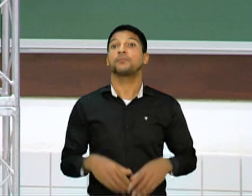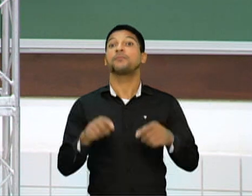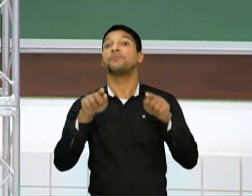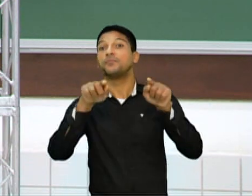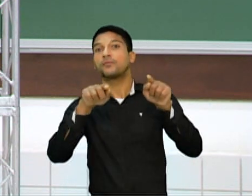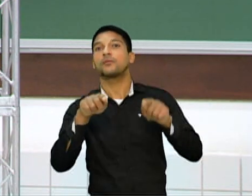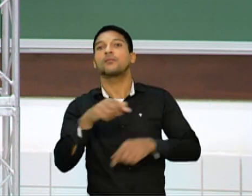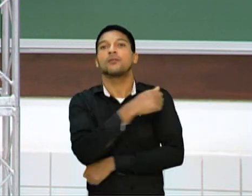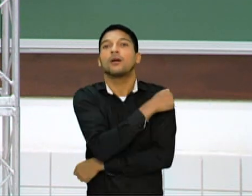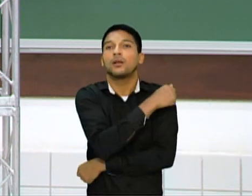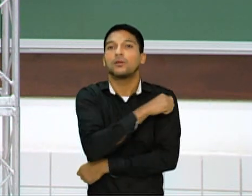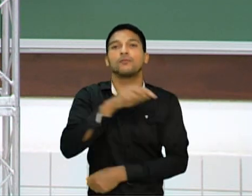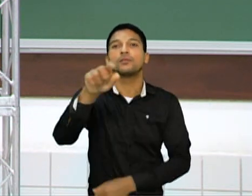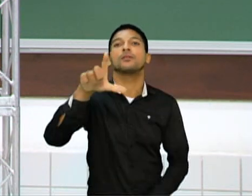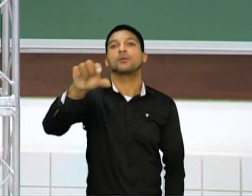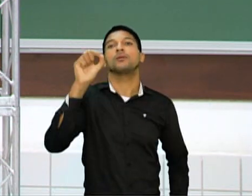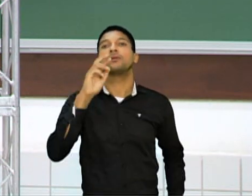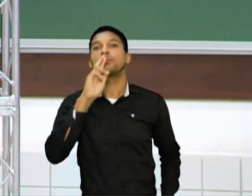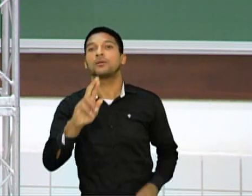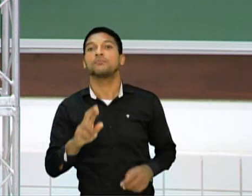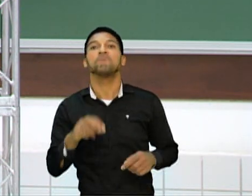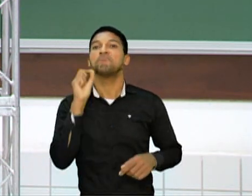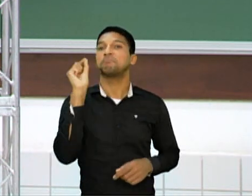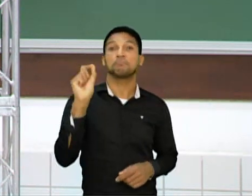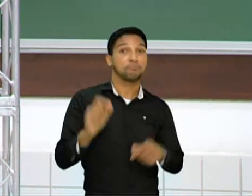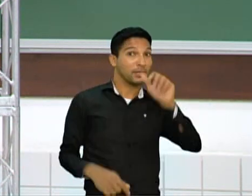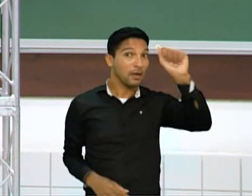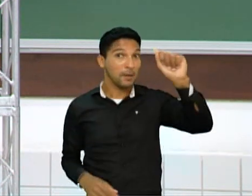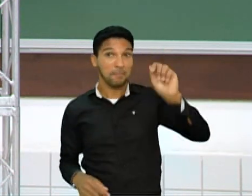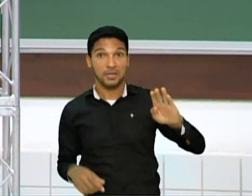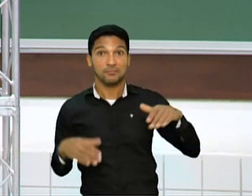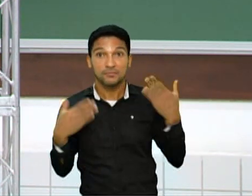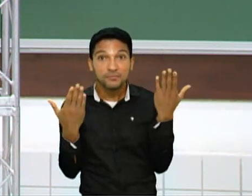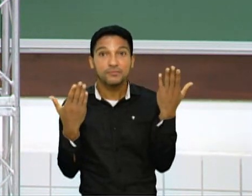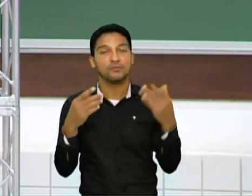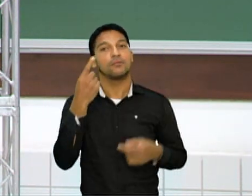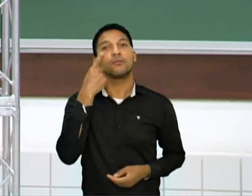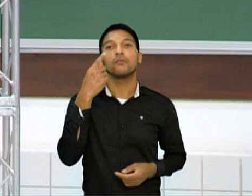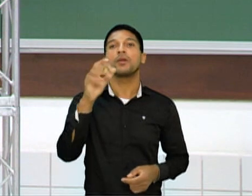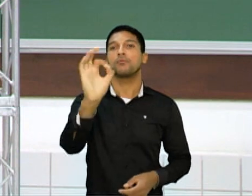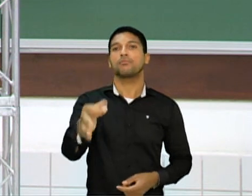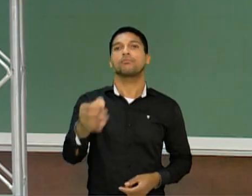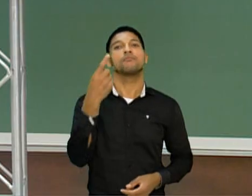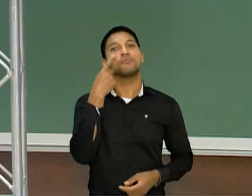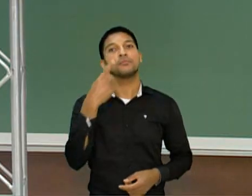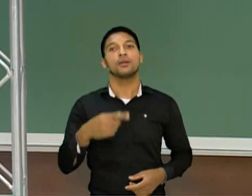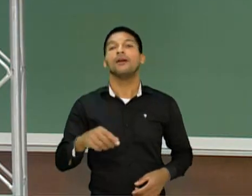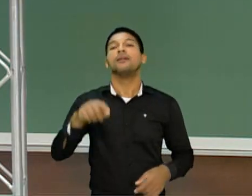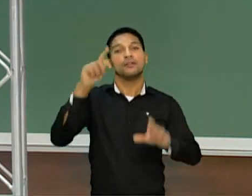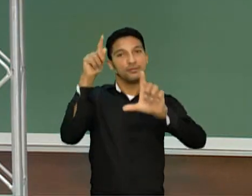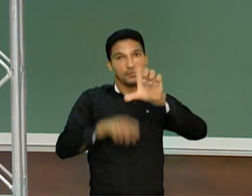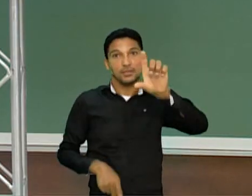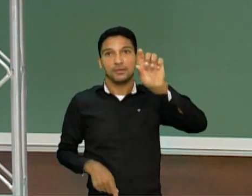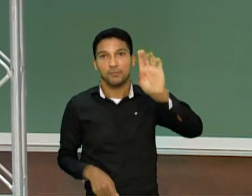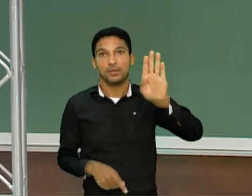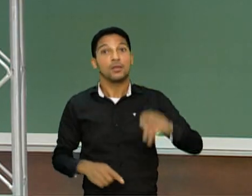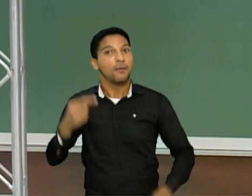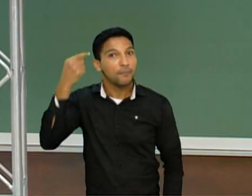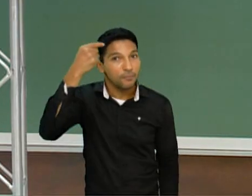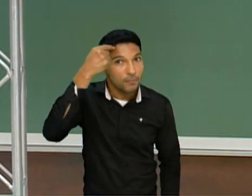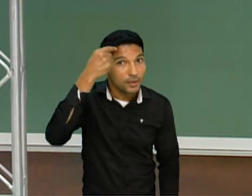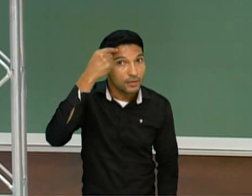E aí, estudante, o que você marcou? Marcou a letra A ou a letra B? Vamos ver qual é a correta? Letra B.